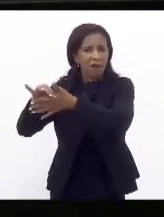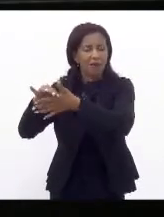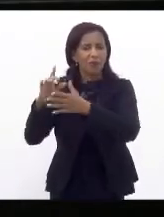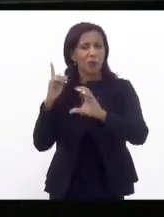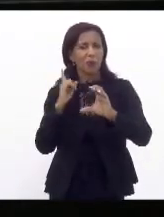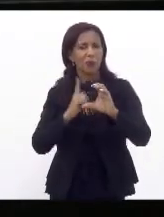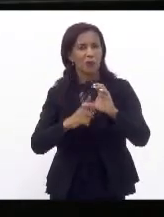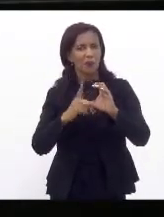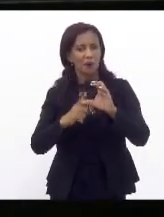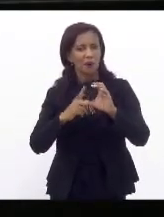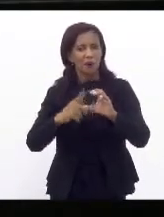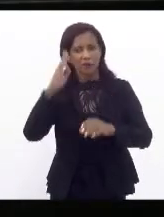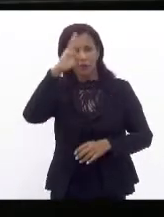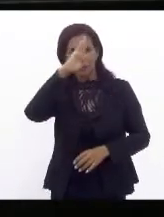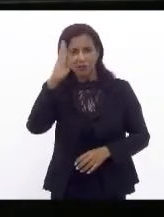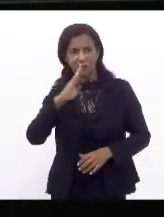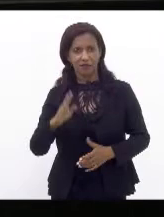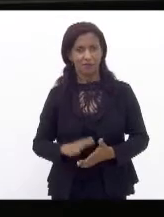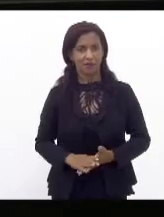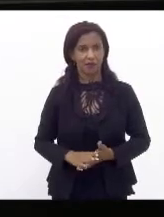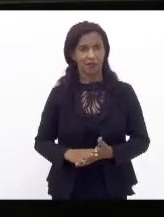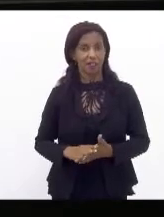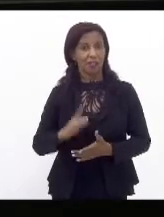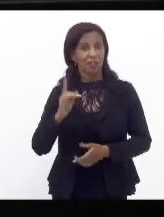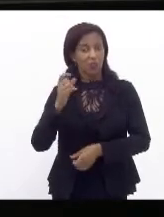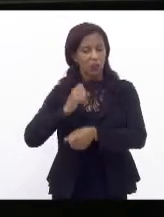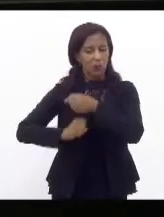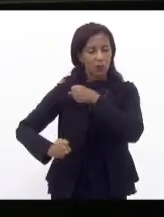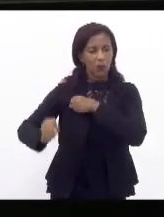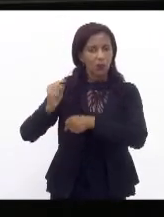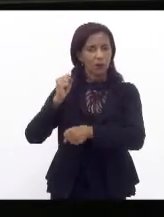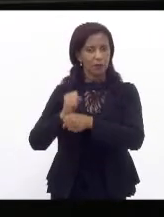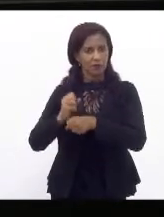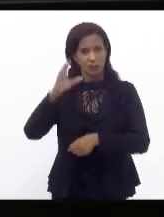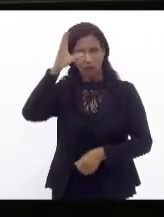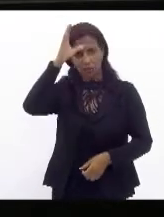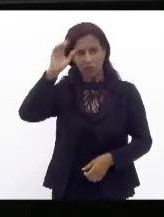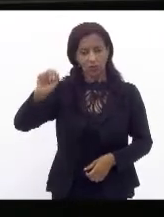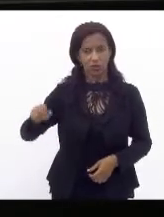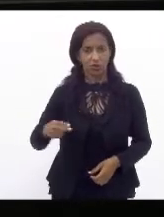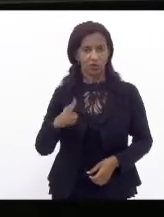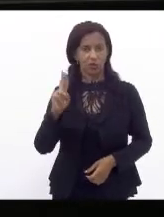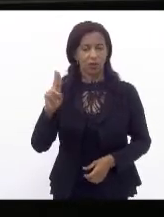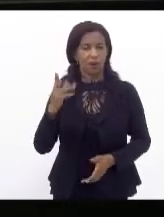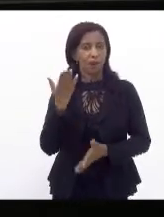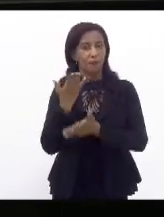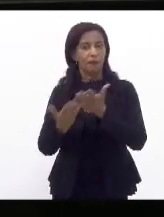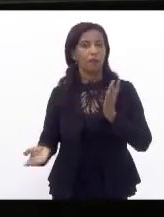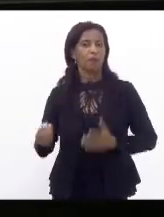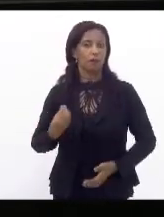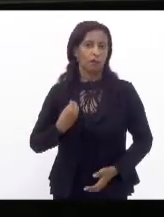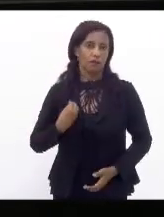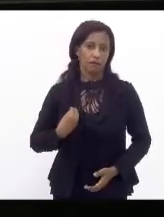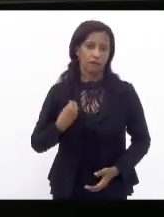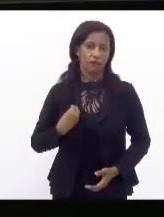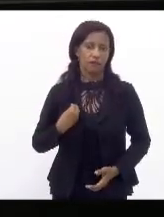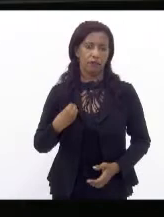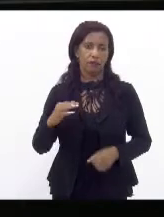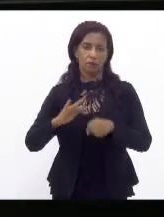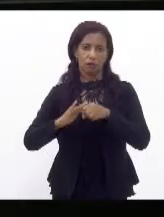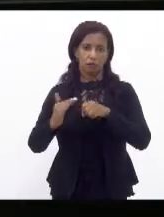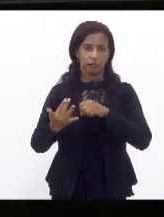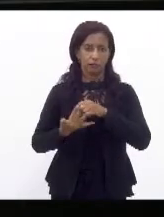Comunista do Brasil, e que o ano passado, deputada Tia Ju, perdeu a sua vida para o